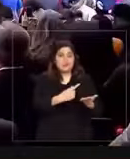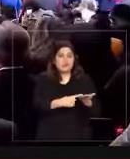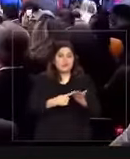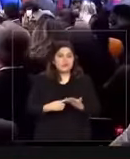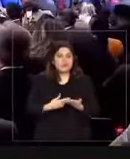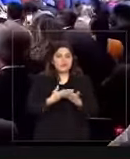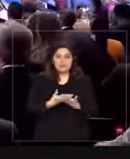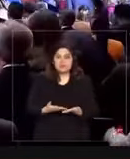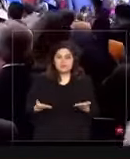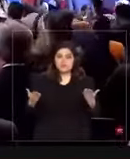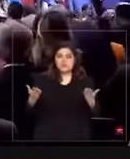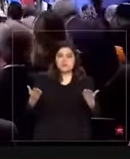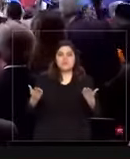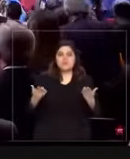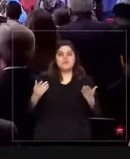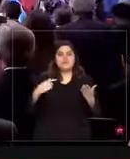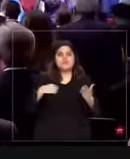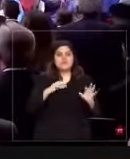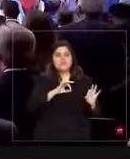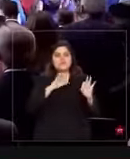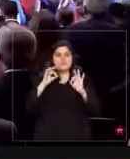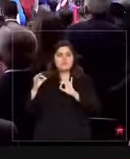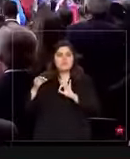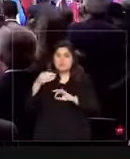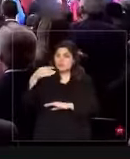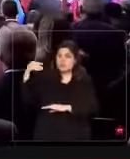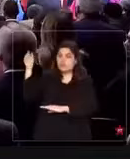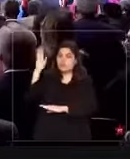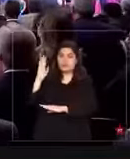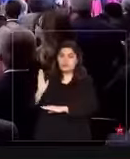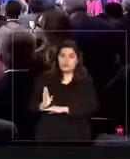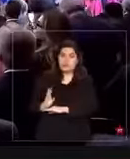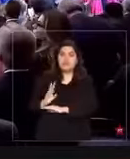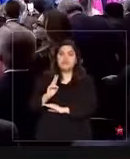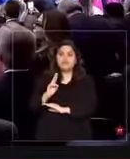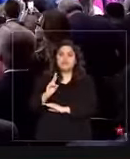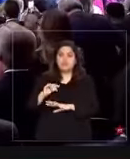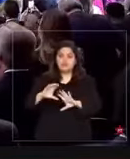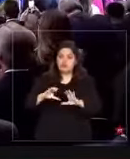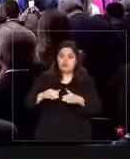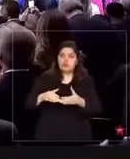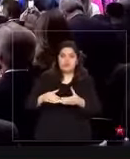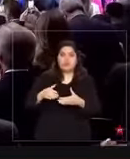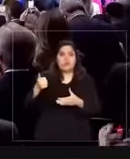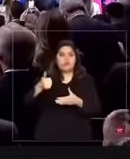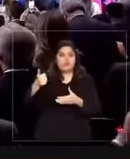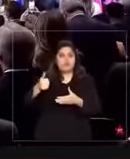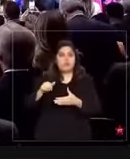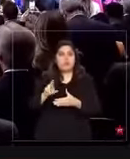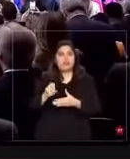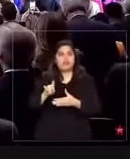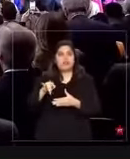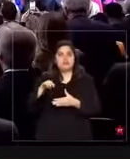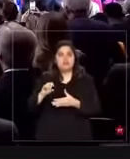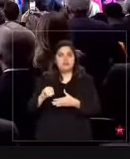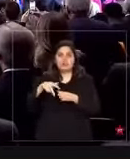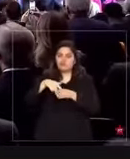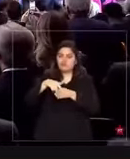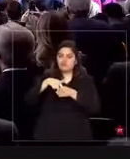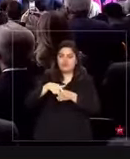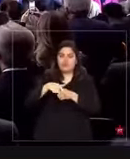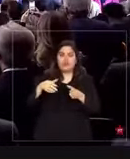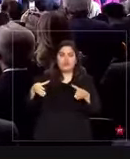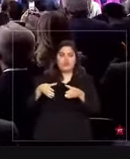Convido a todos a acompanharmos a execução do hino nacional, que será realizada pela fanfarra do 1º Regimento da Cavalaria de